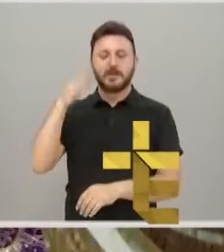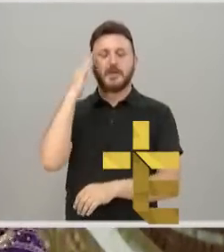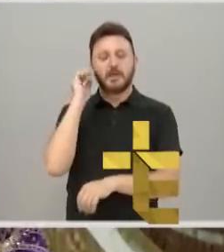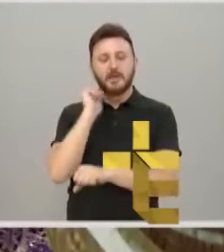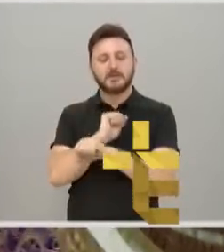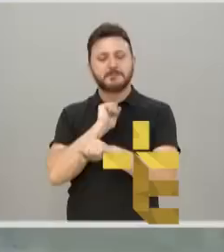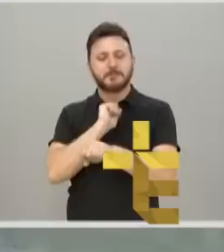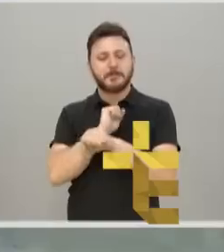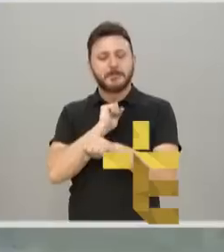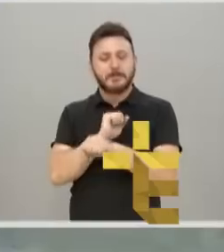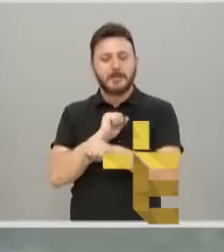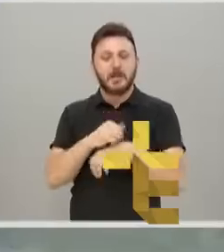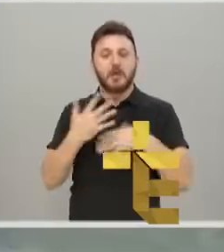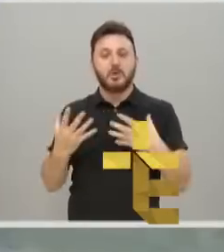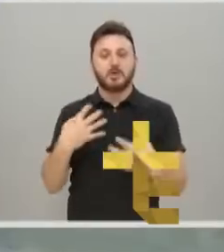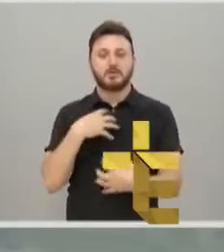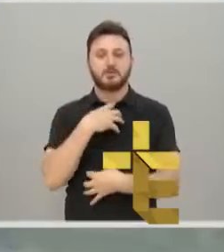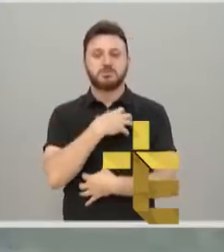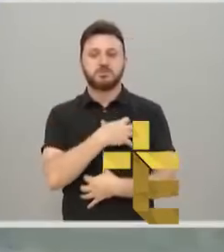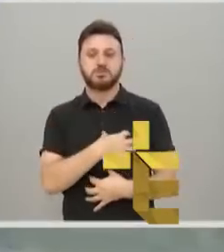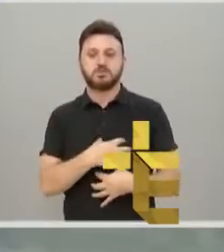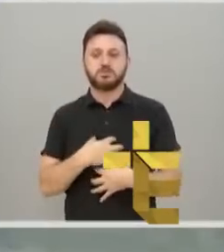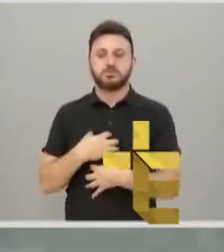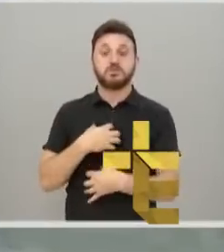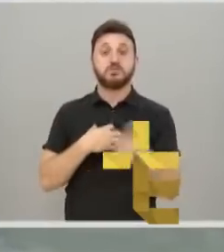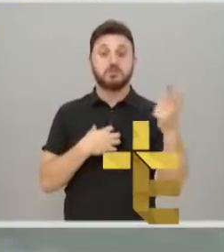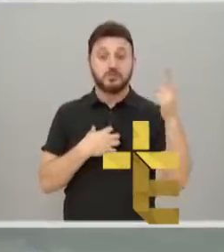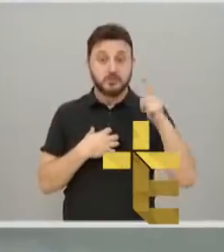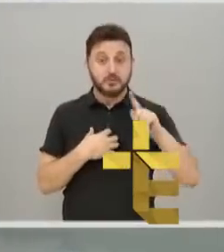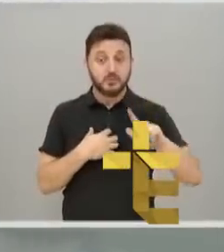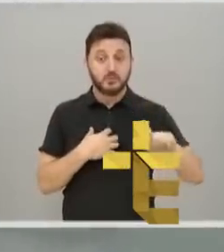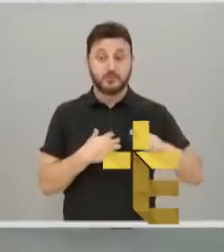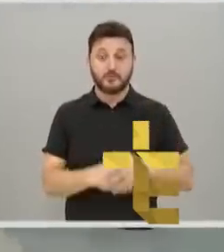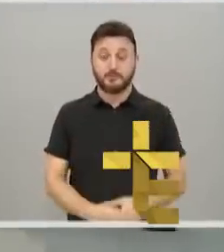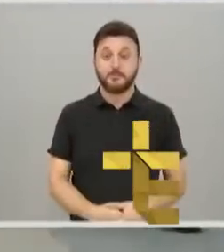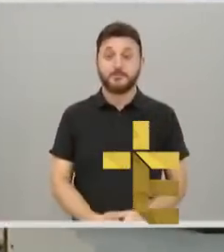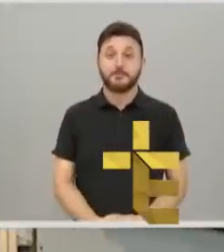em meio à aflição. De novo.